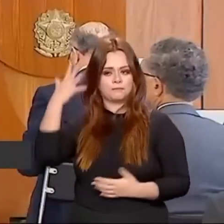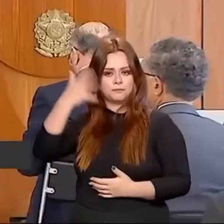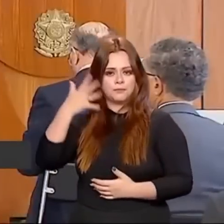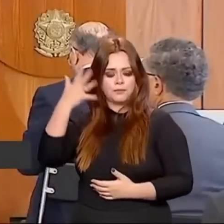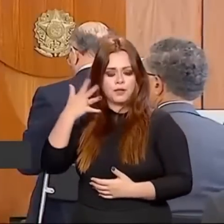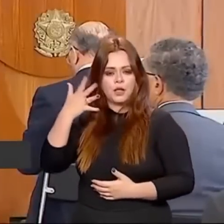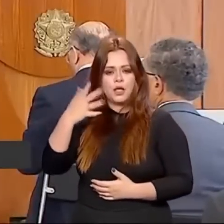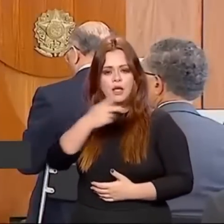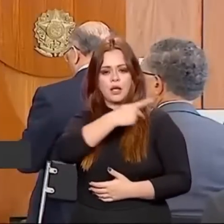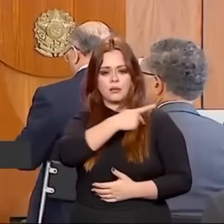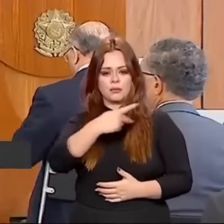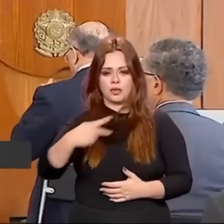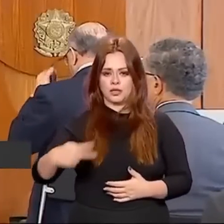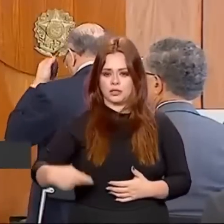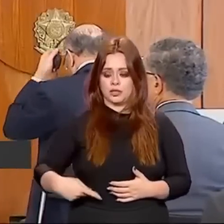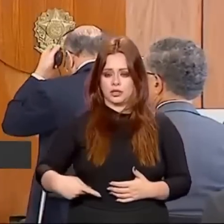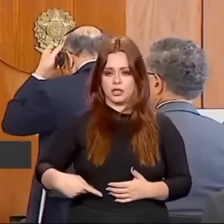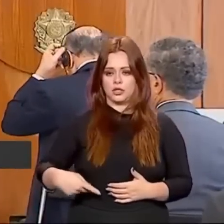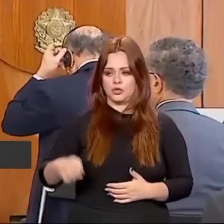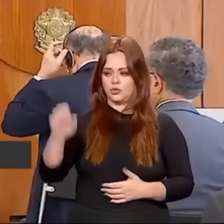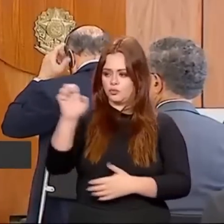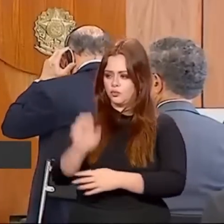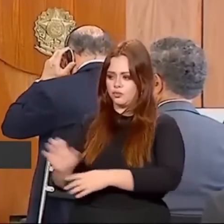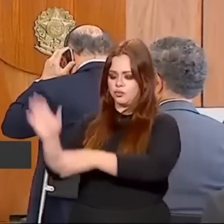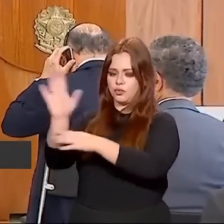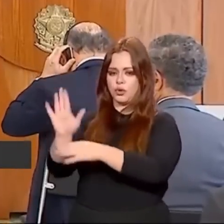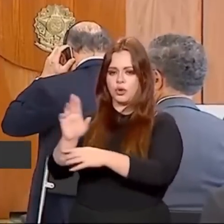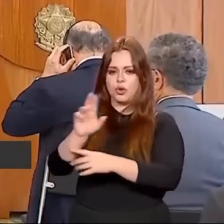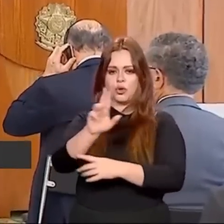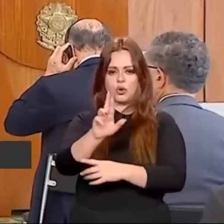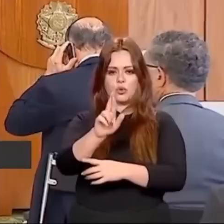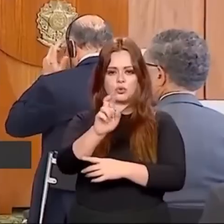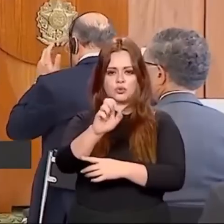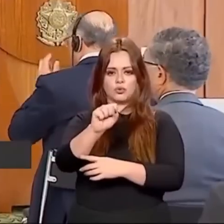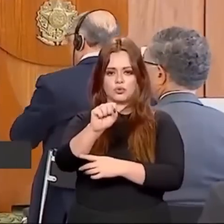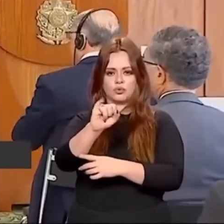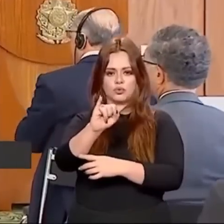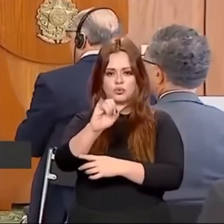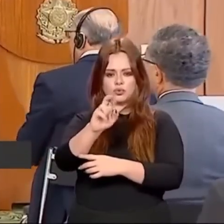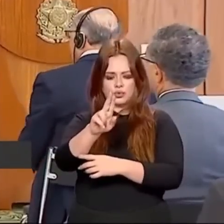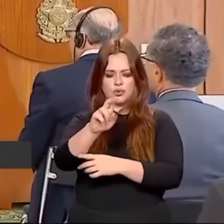a presidente da Comissão Europeia, Ursula von der Leyen.